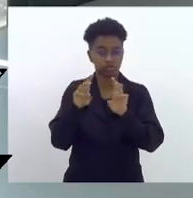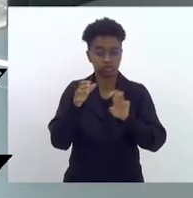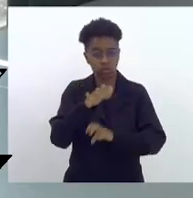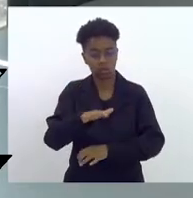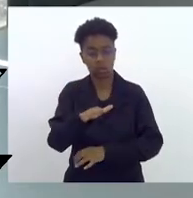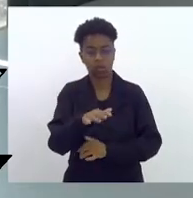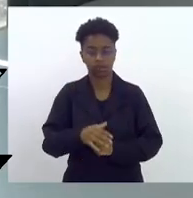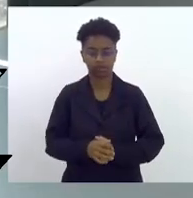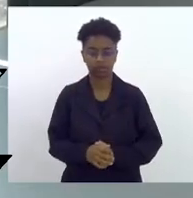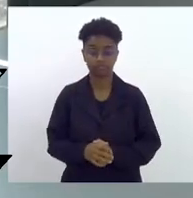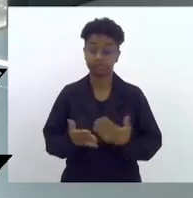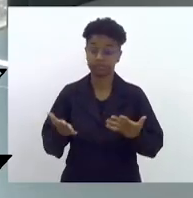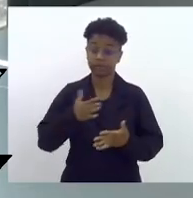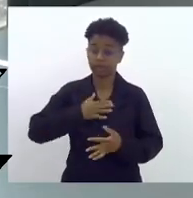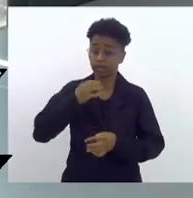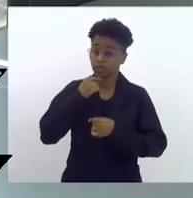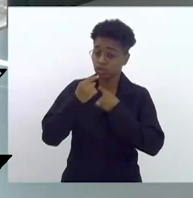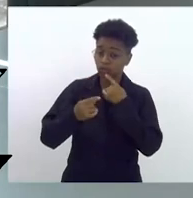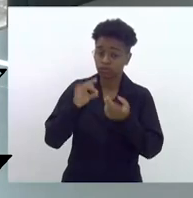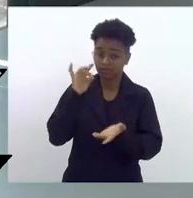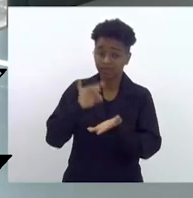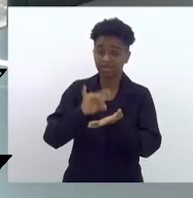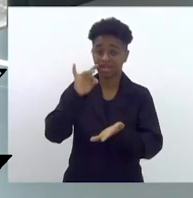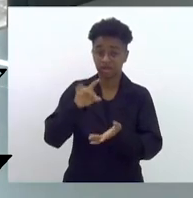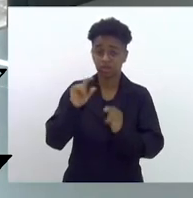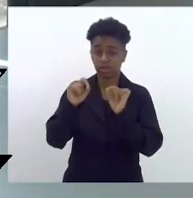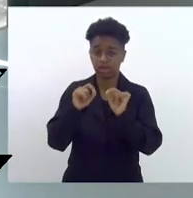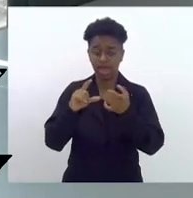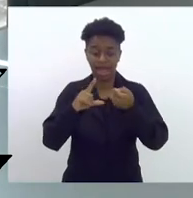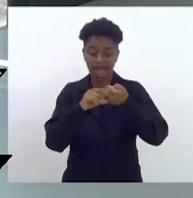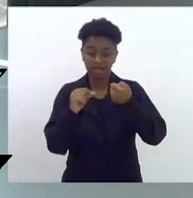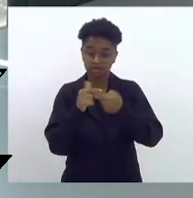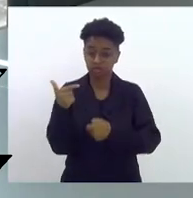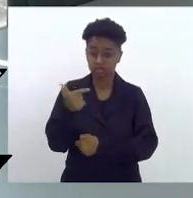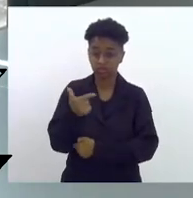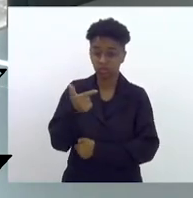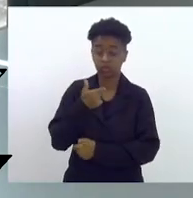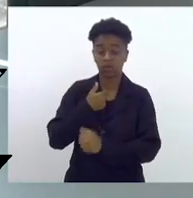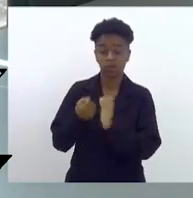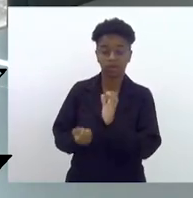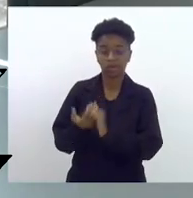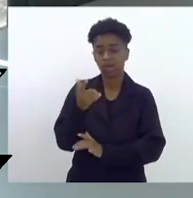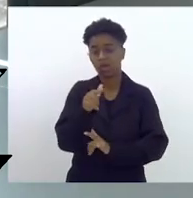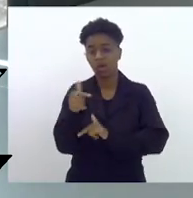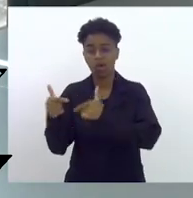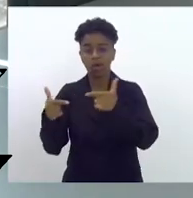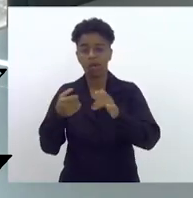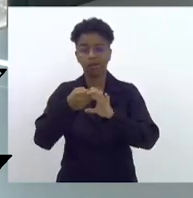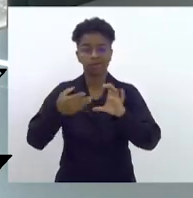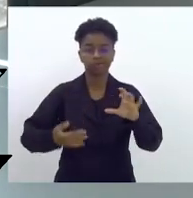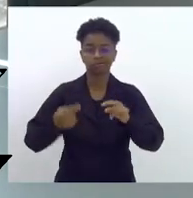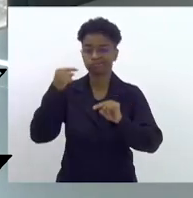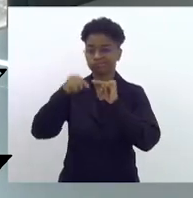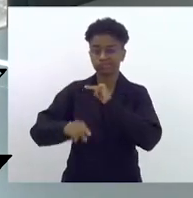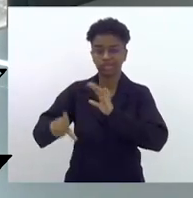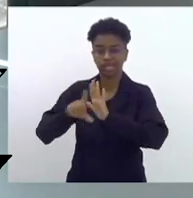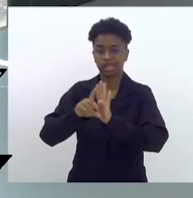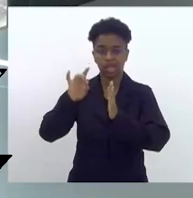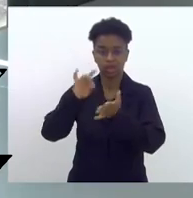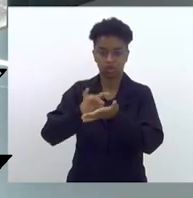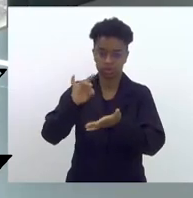e aí a minha grande dúvida Legislativa é o seguinte aqui no artigo segundo eu acabo criando outros elementos que não estão na lei original